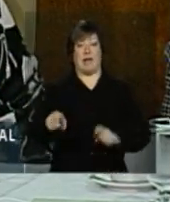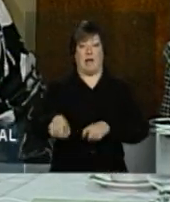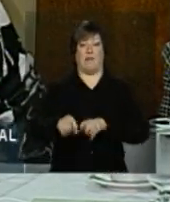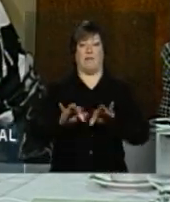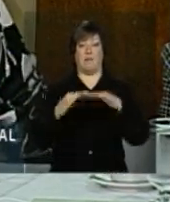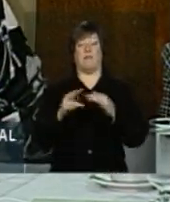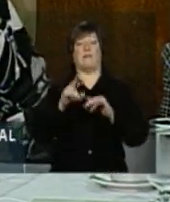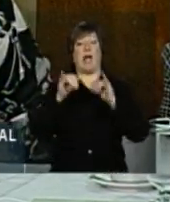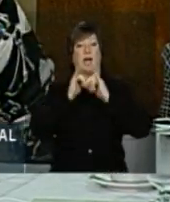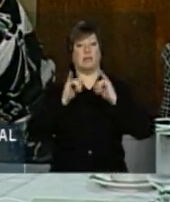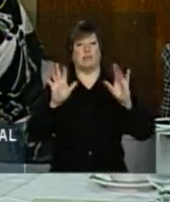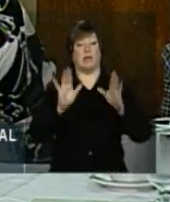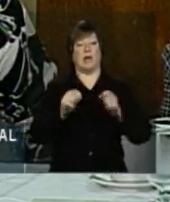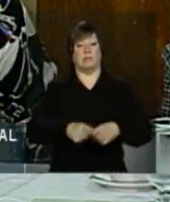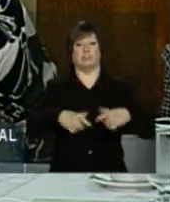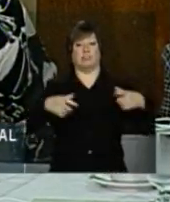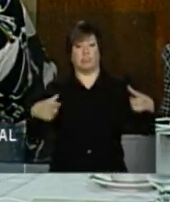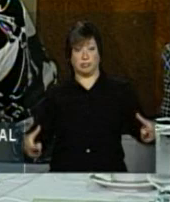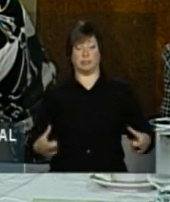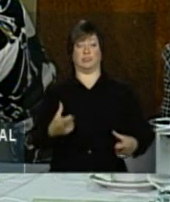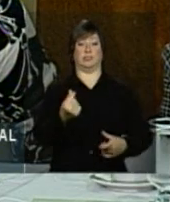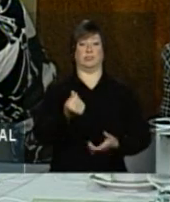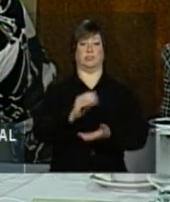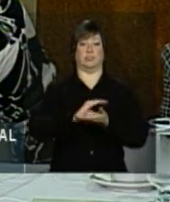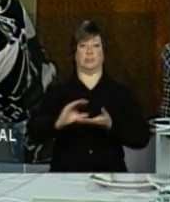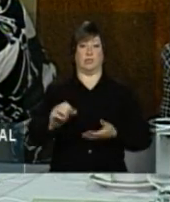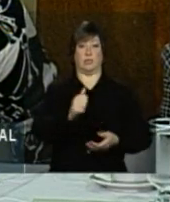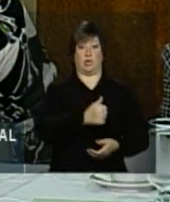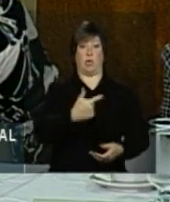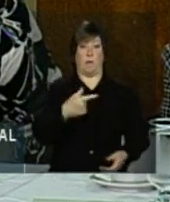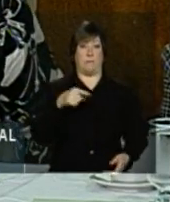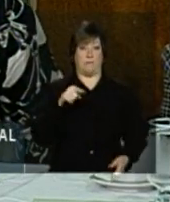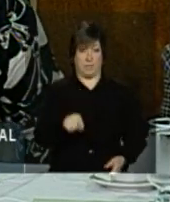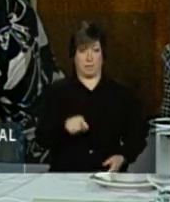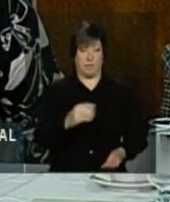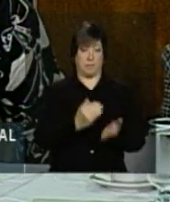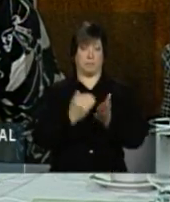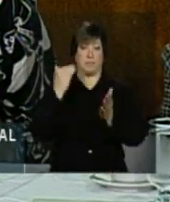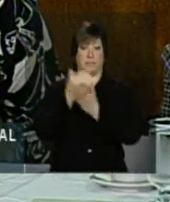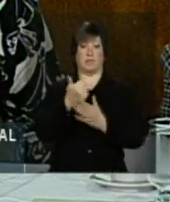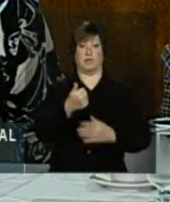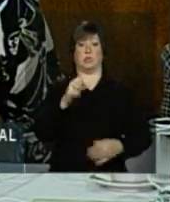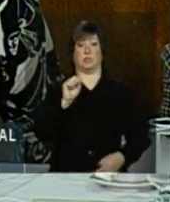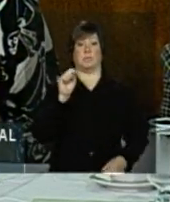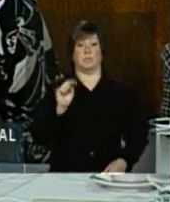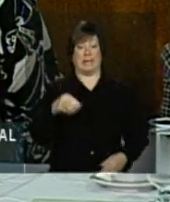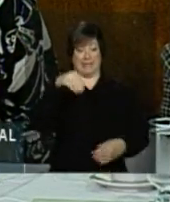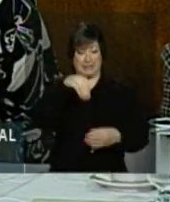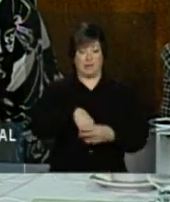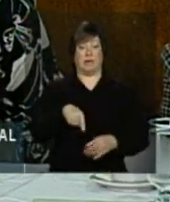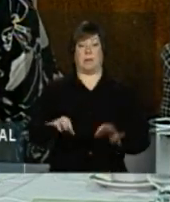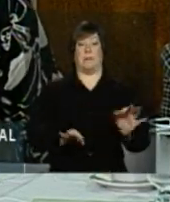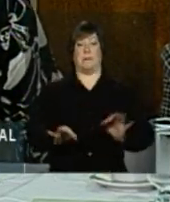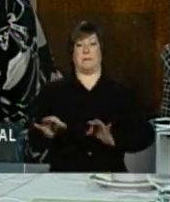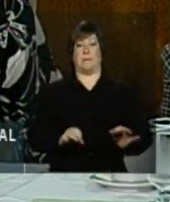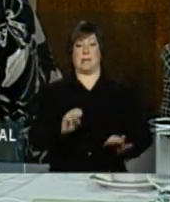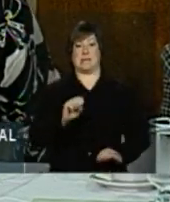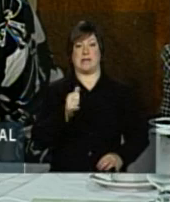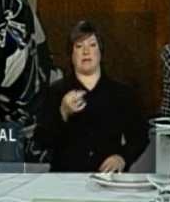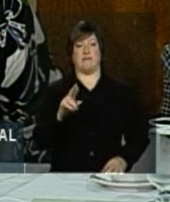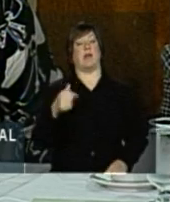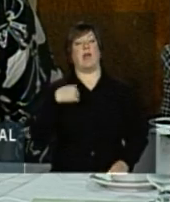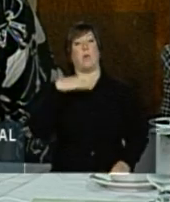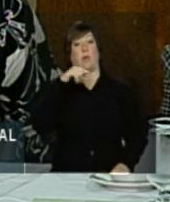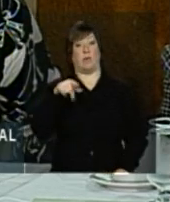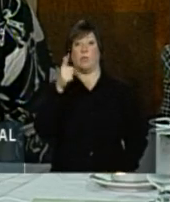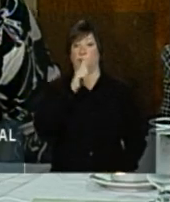vai anunciar já ampliação dos recursos de 12.000 para 18.000 dentro do plano safra que eu acho que é um ganho né